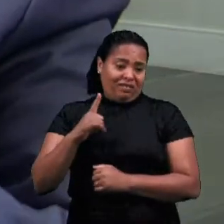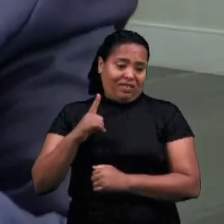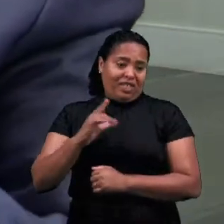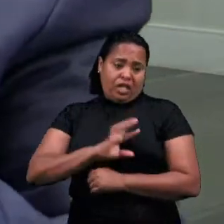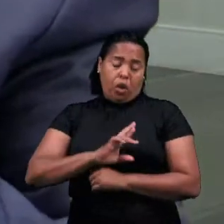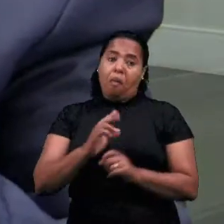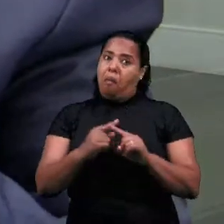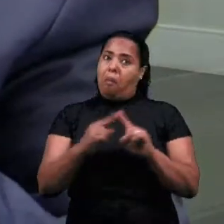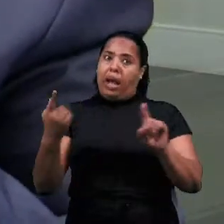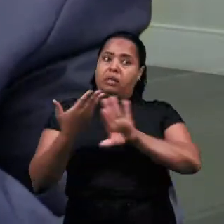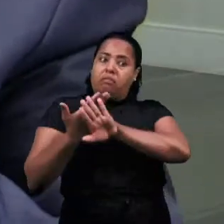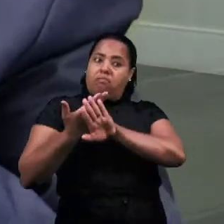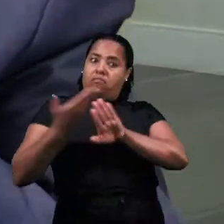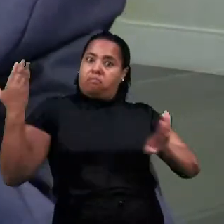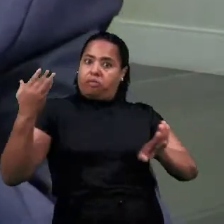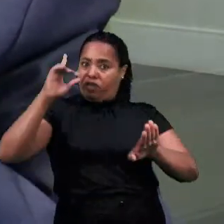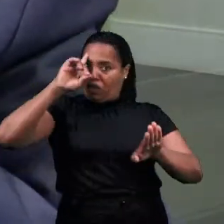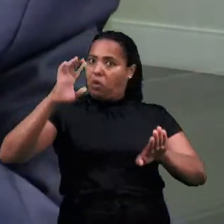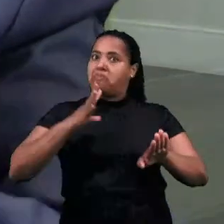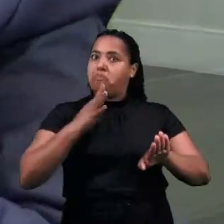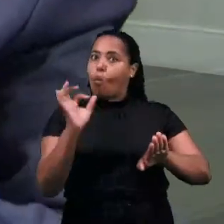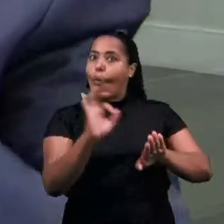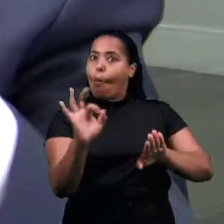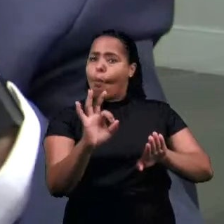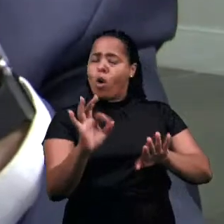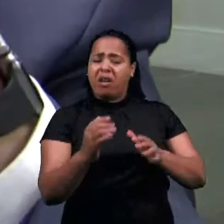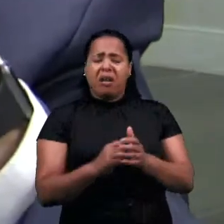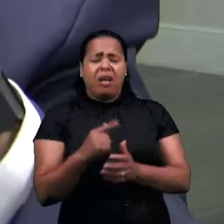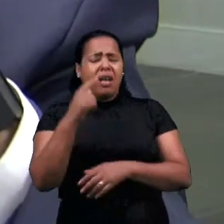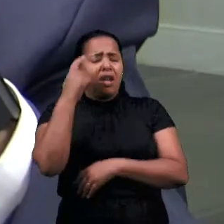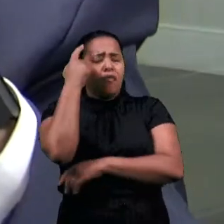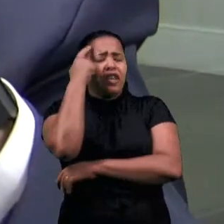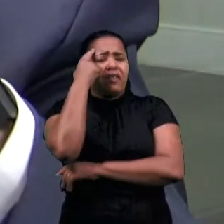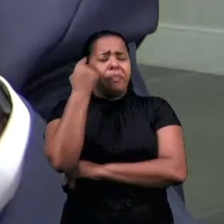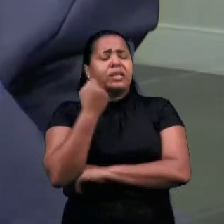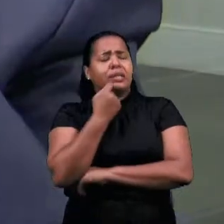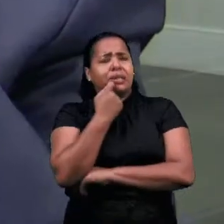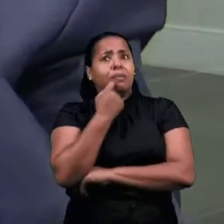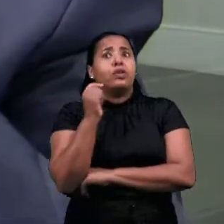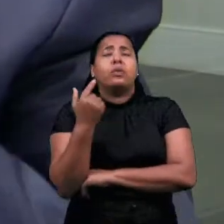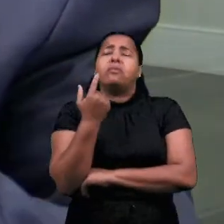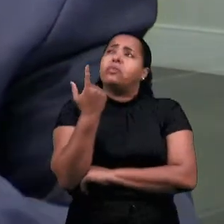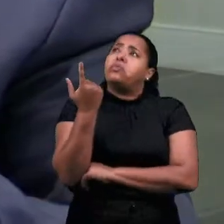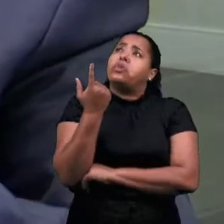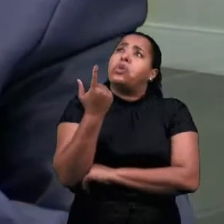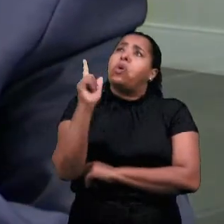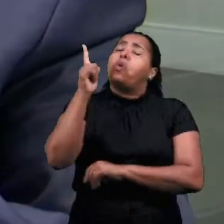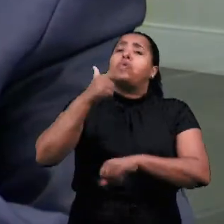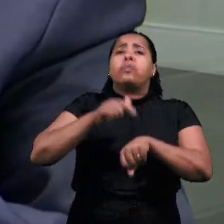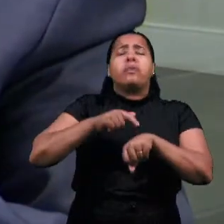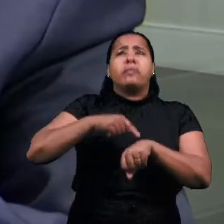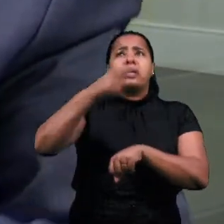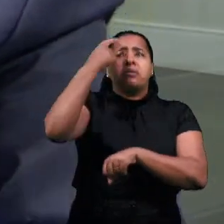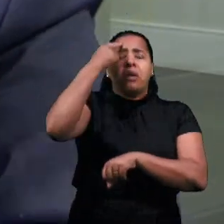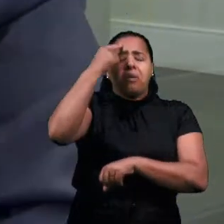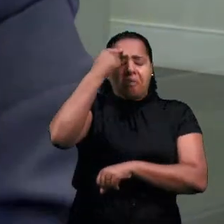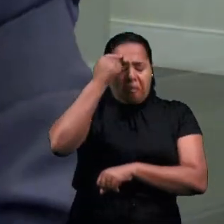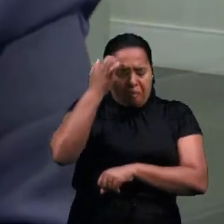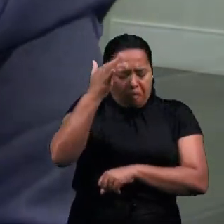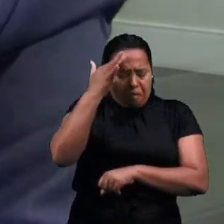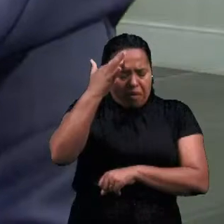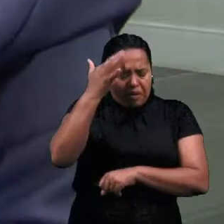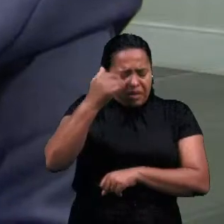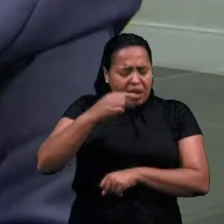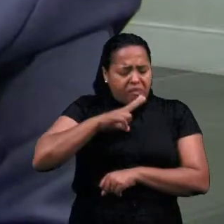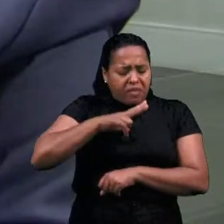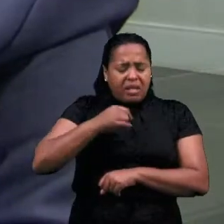sem Deus. Então, num lado eu achava isso. Por outro, eu pensava comigo o seguinte: e se isso tudo